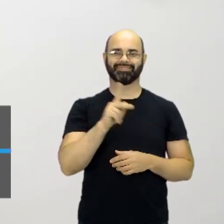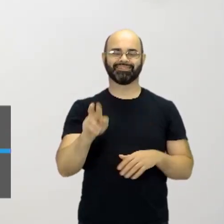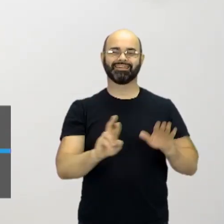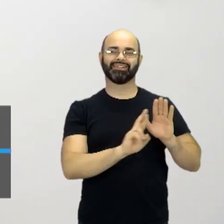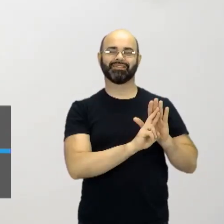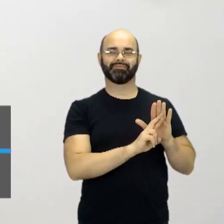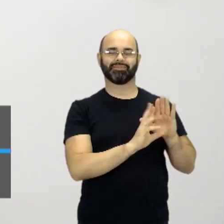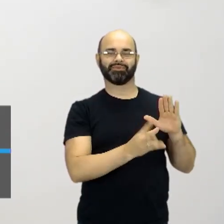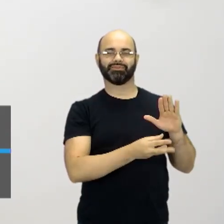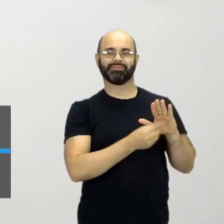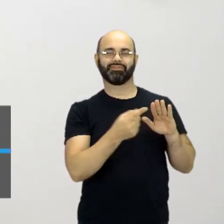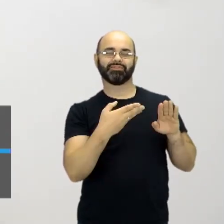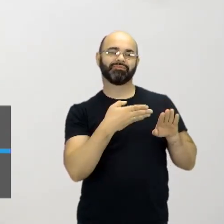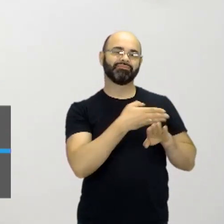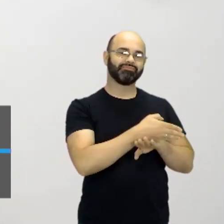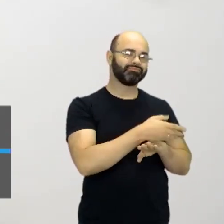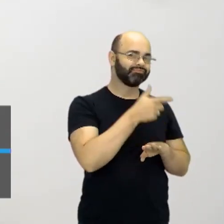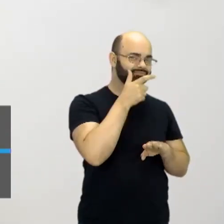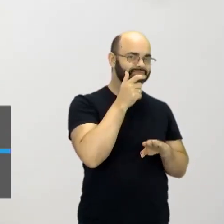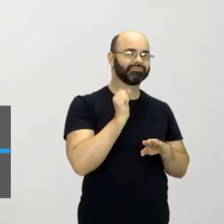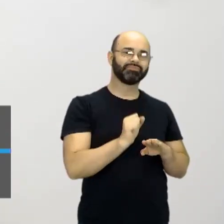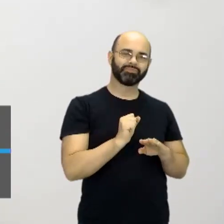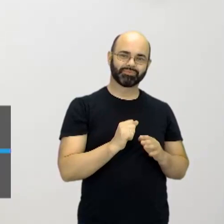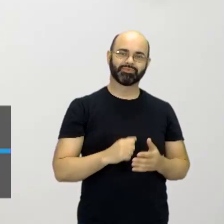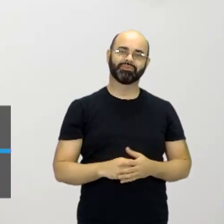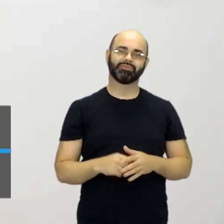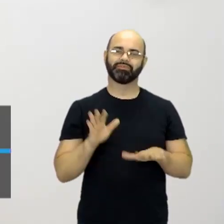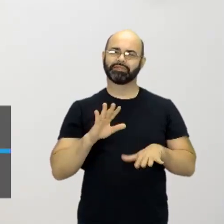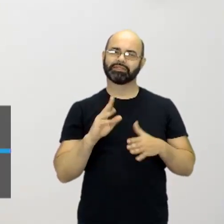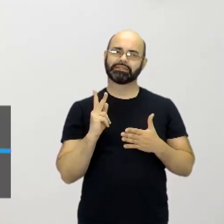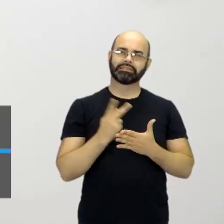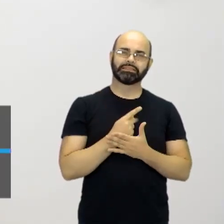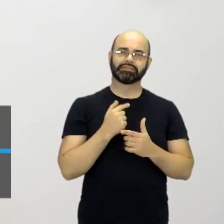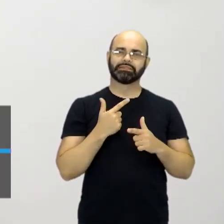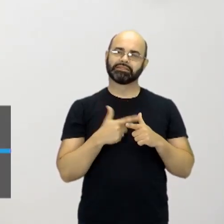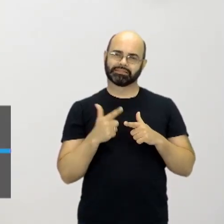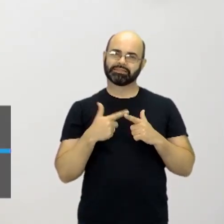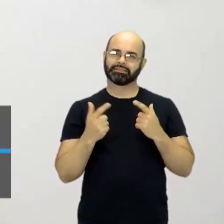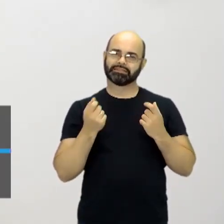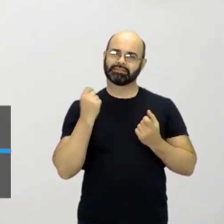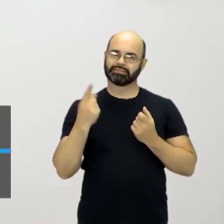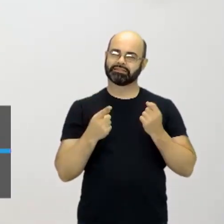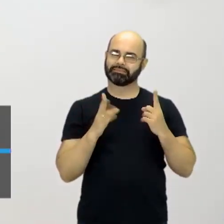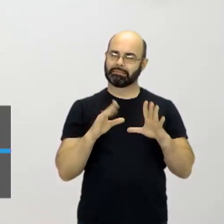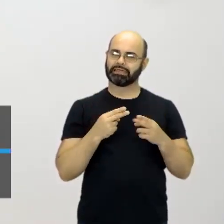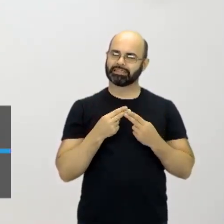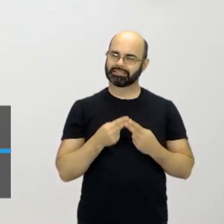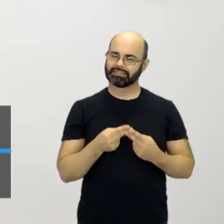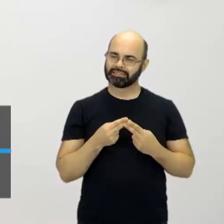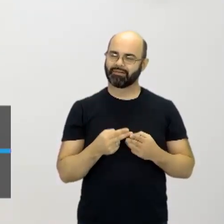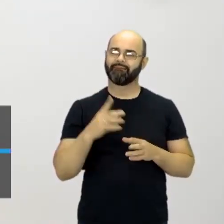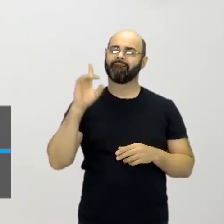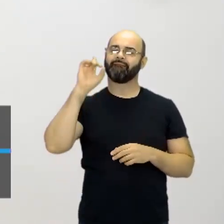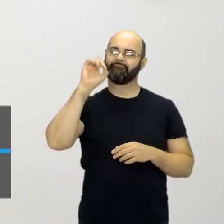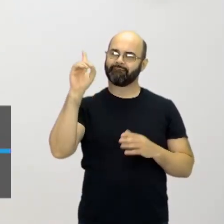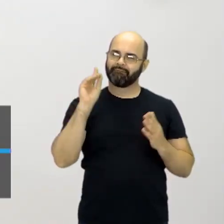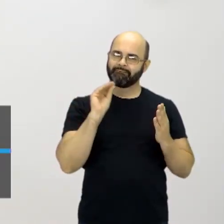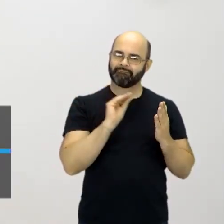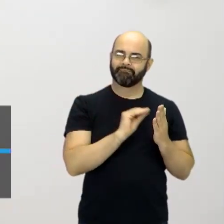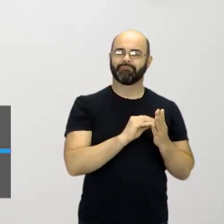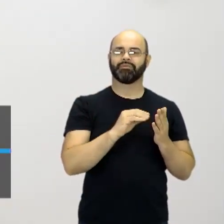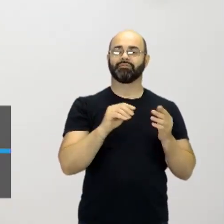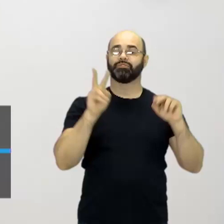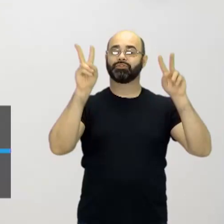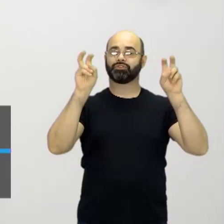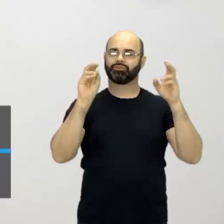no repositório do centro de milhas em São Paulo às vezes eles apresentam algum probleminha e tudo mais mas com um pouquinho de paciência coloca-la data coloca lá